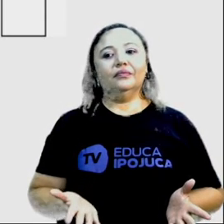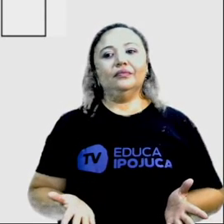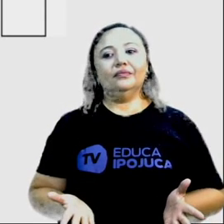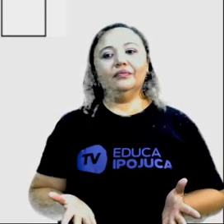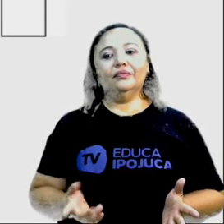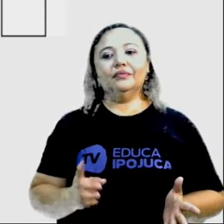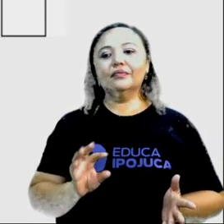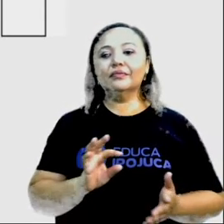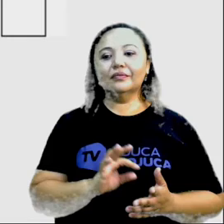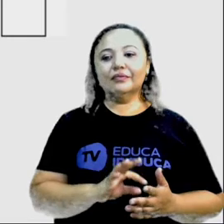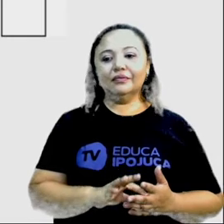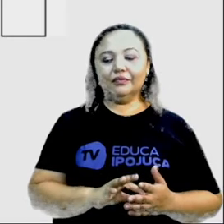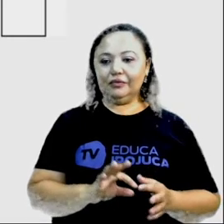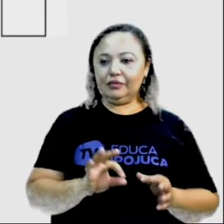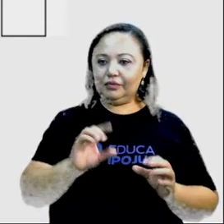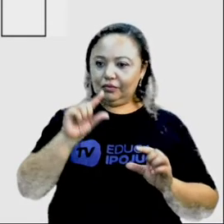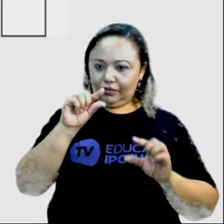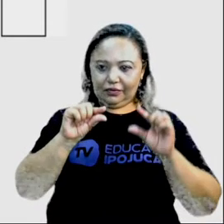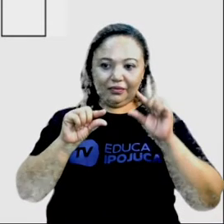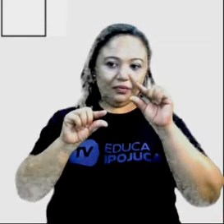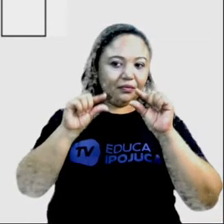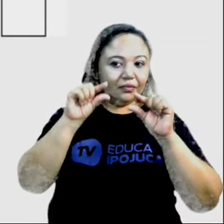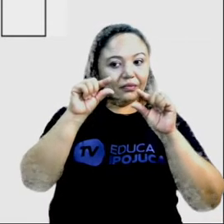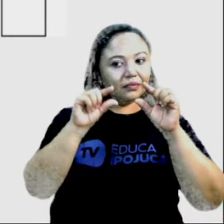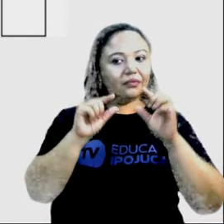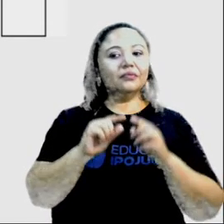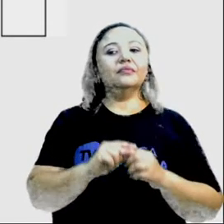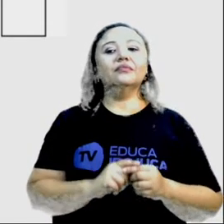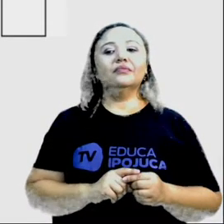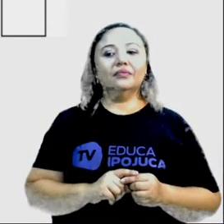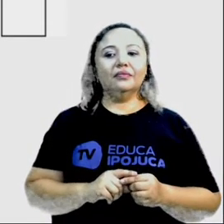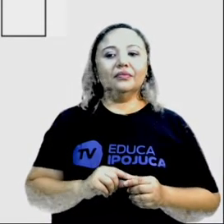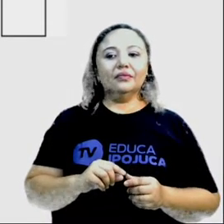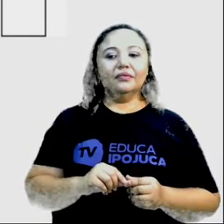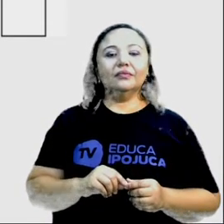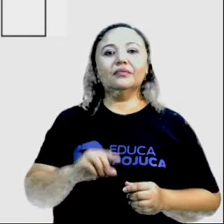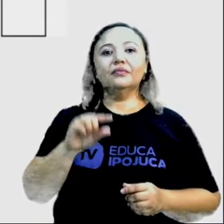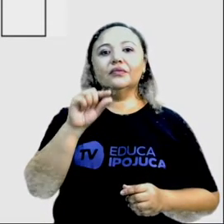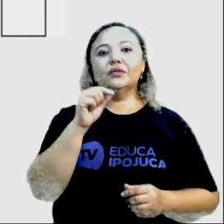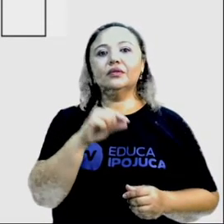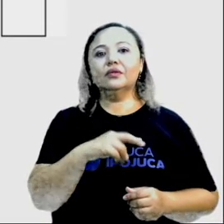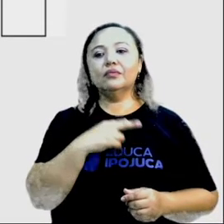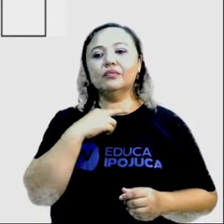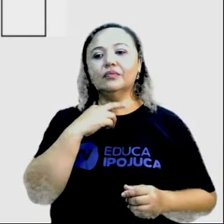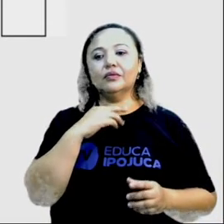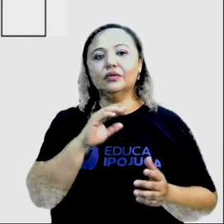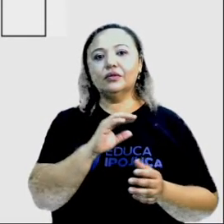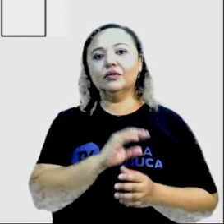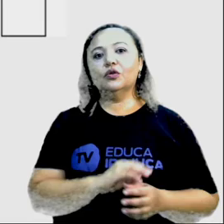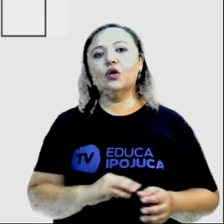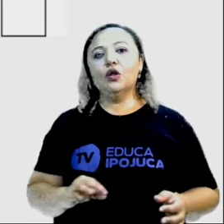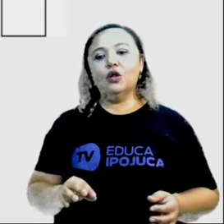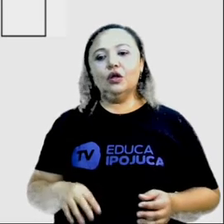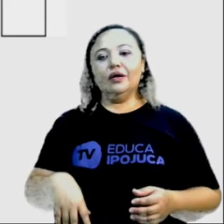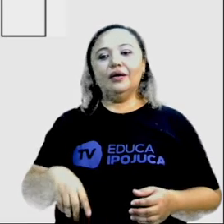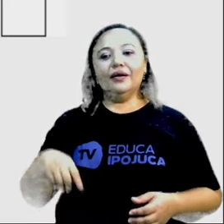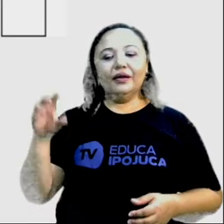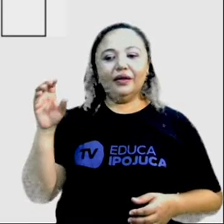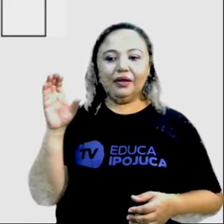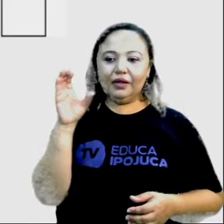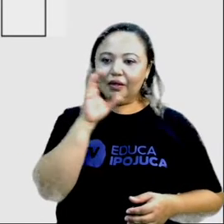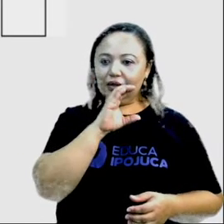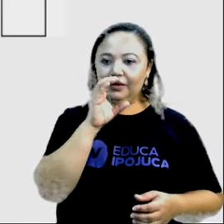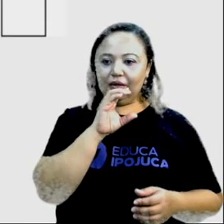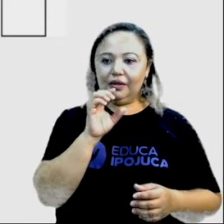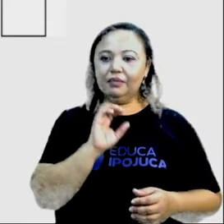20? Não. Sabemos que na matemática, tá? Cada número é somado de